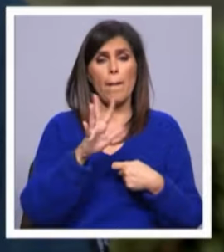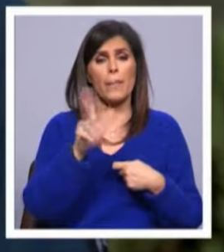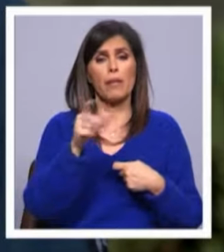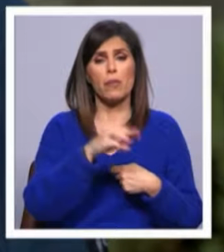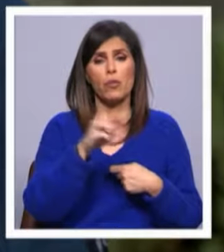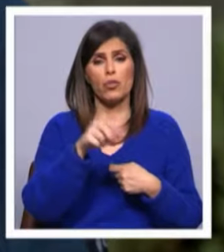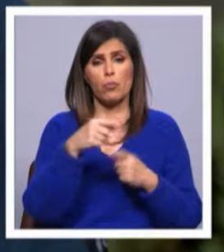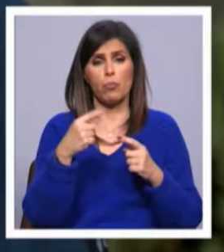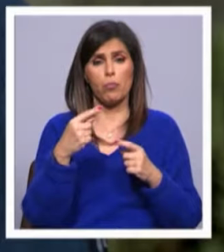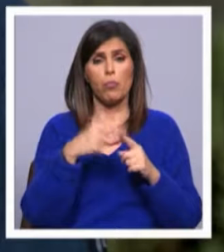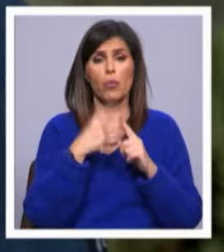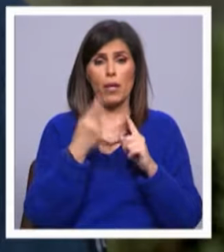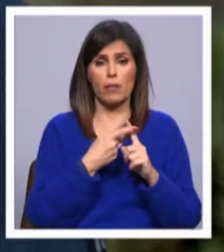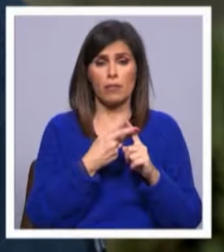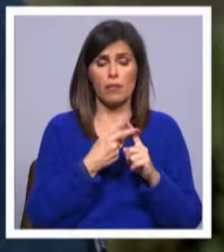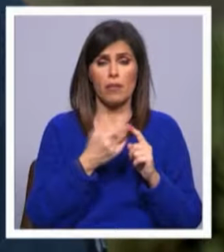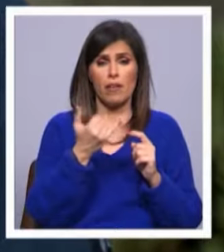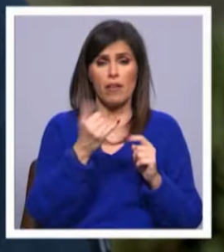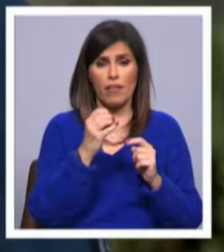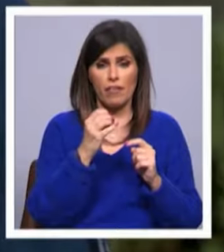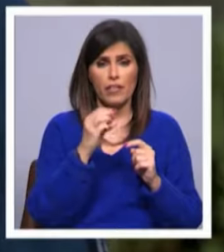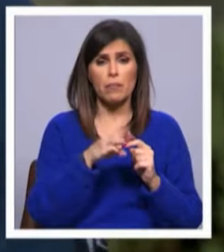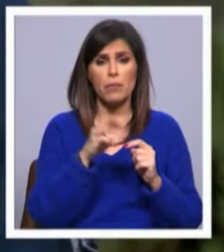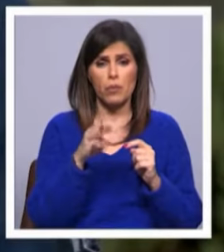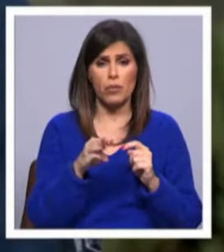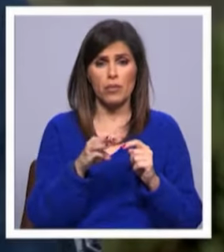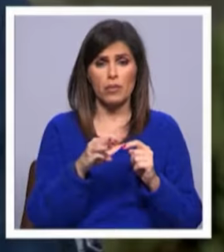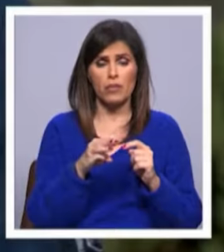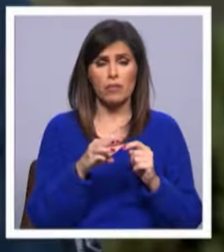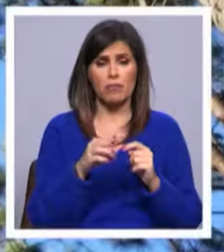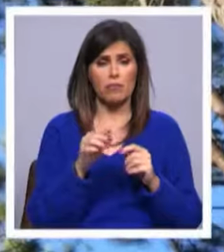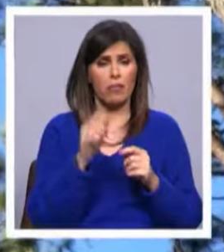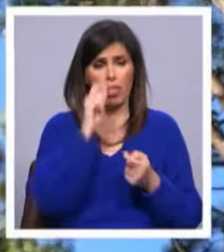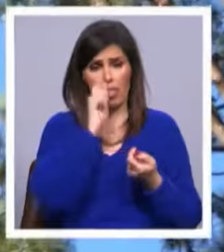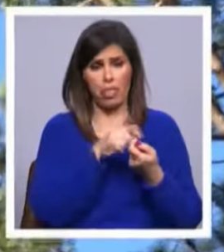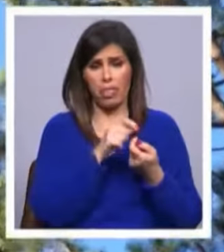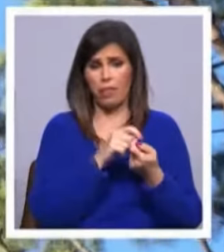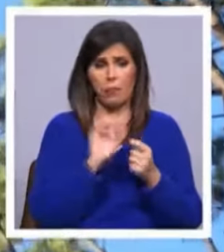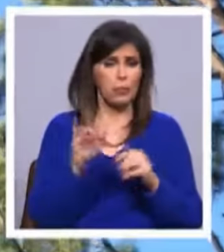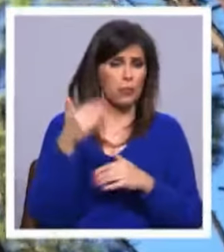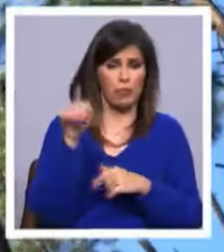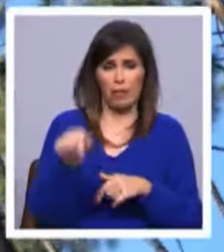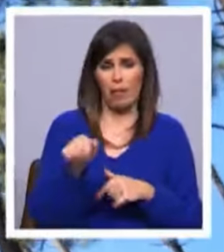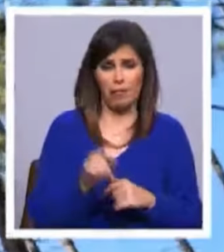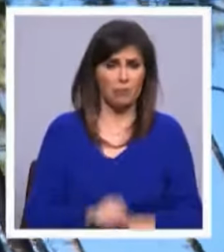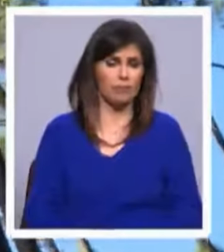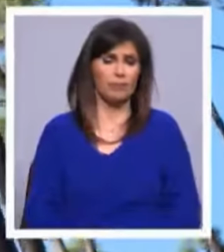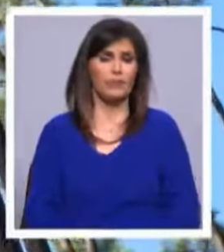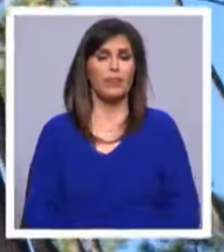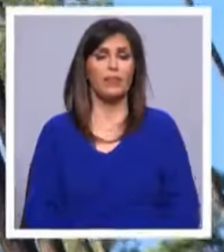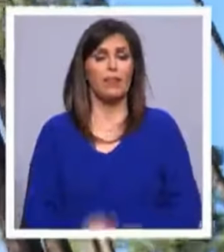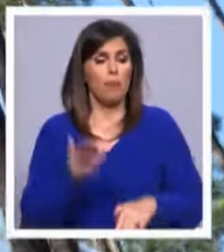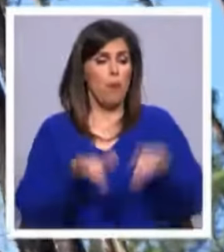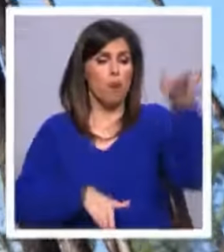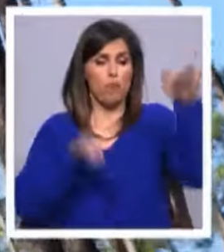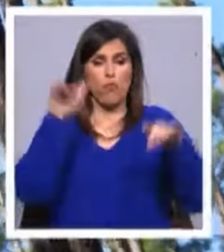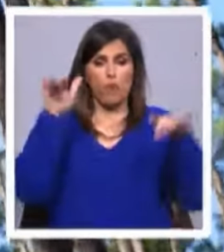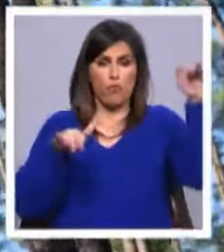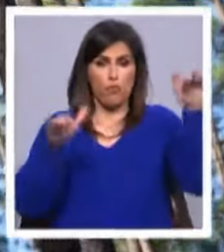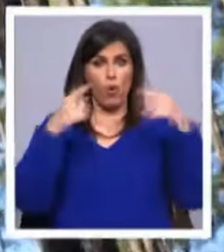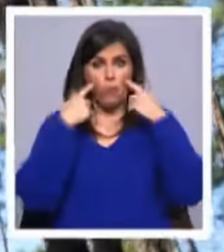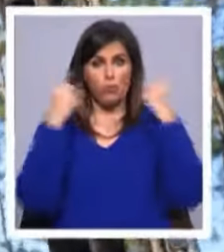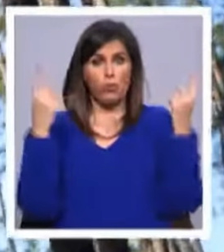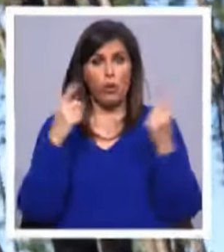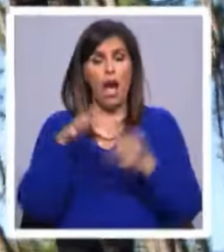gastamos cerca de 1.000 milhões por ano, mais de 1.000 milhões. 20 milhões contra 1.000 milhões, sendo uma prioridade fundamental. As